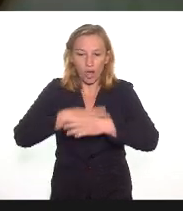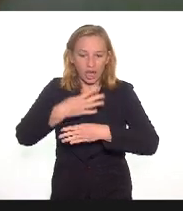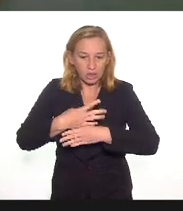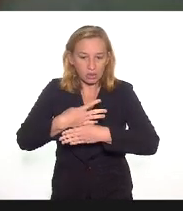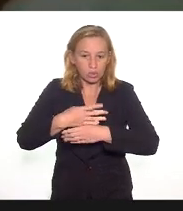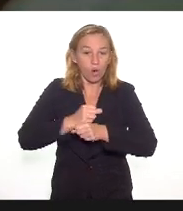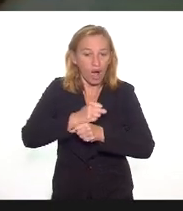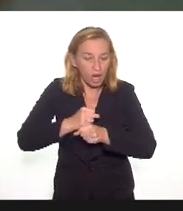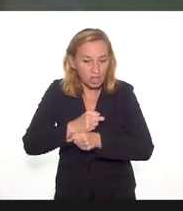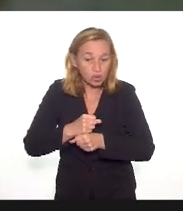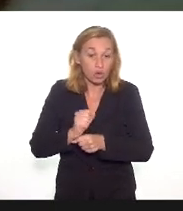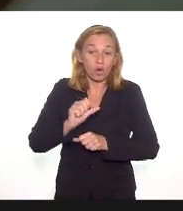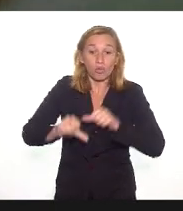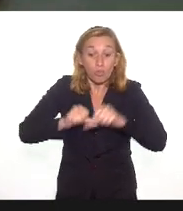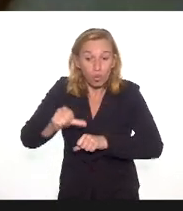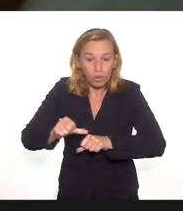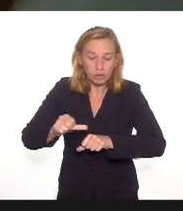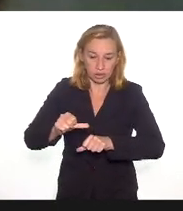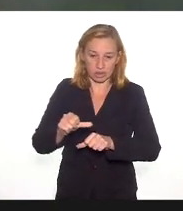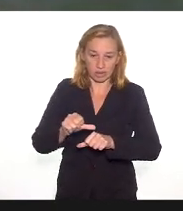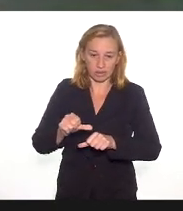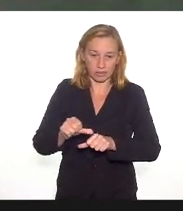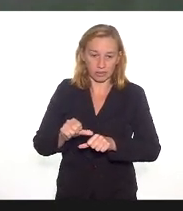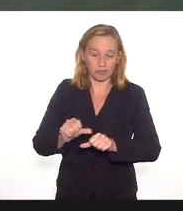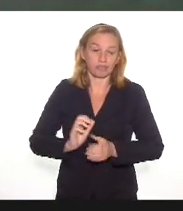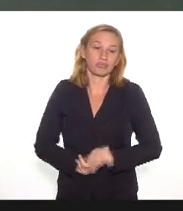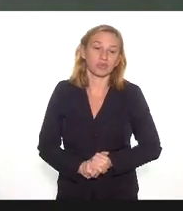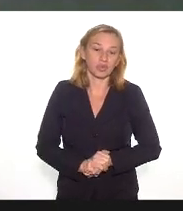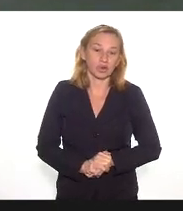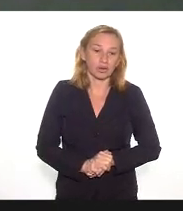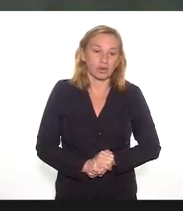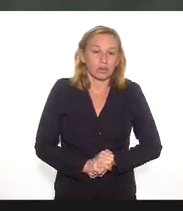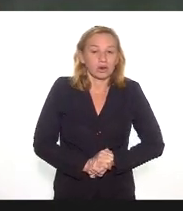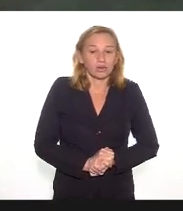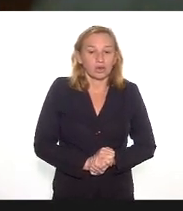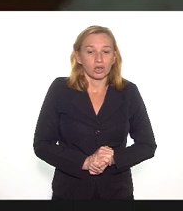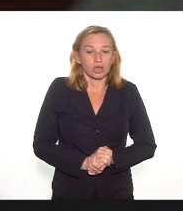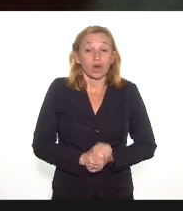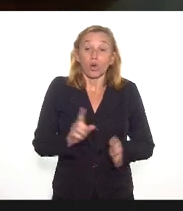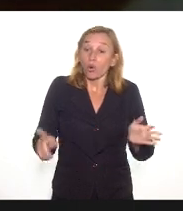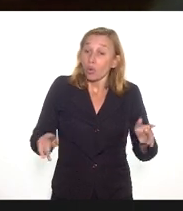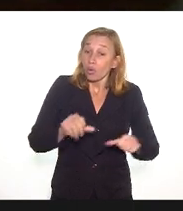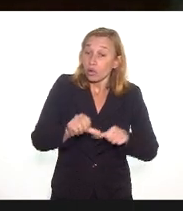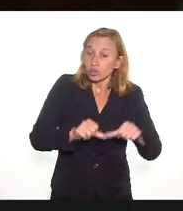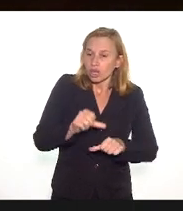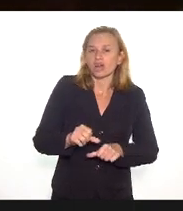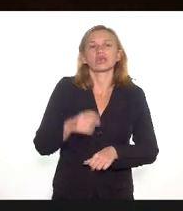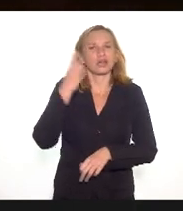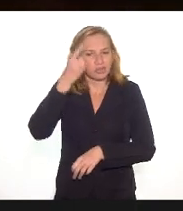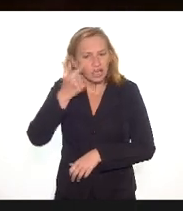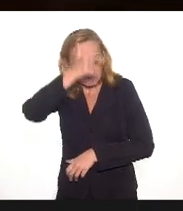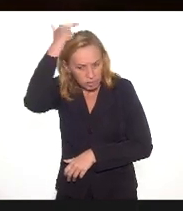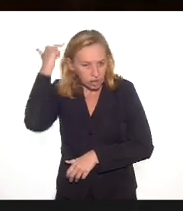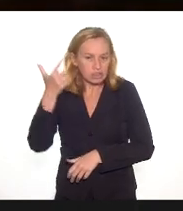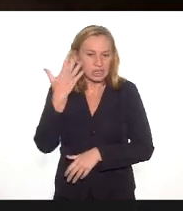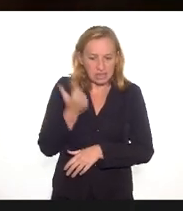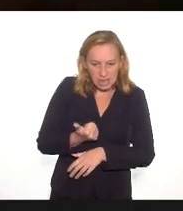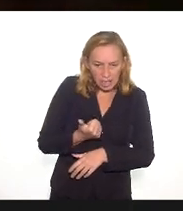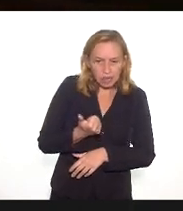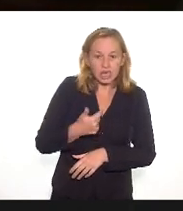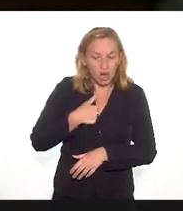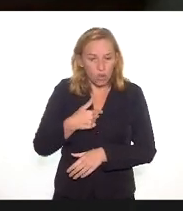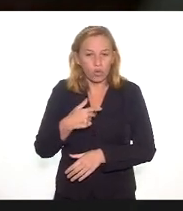com todas as articulações políticas. Viva a política! Não estou ao contrário. O Luiz Paulo me conhece, sabe que eu sou a favor da política